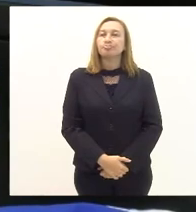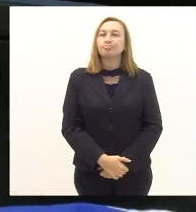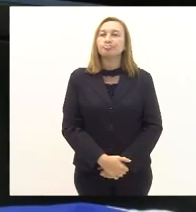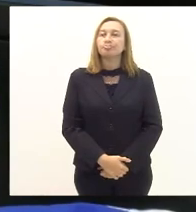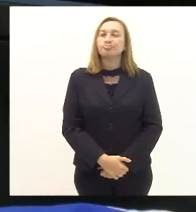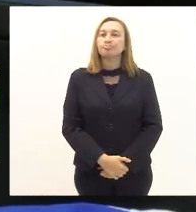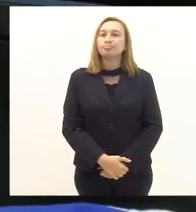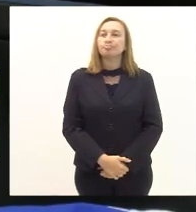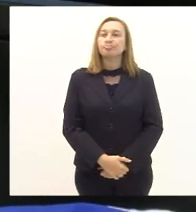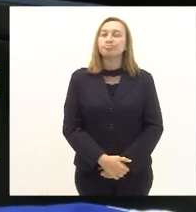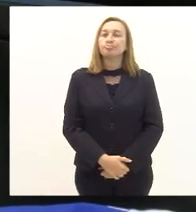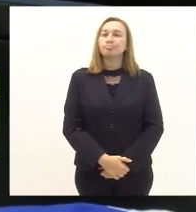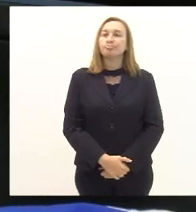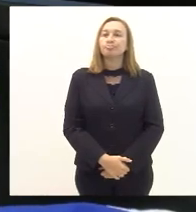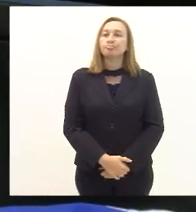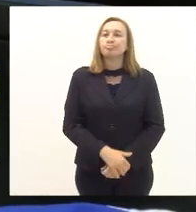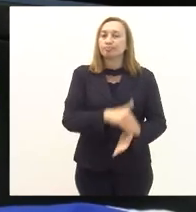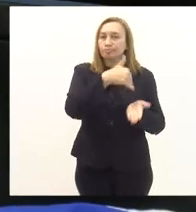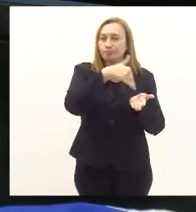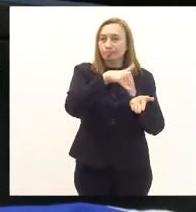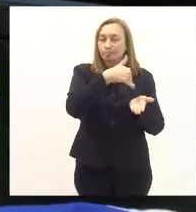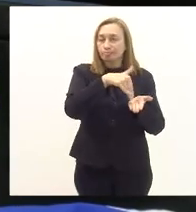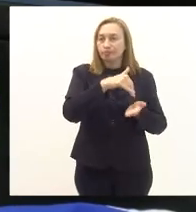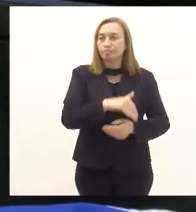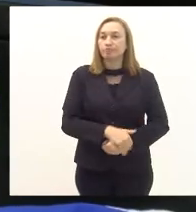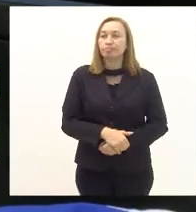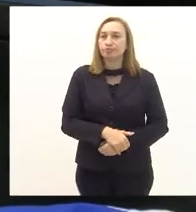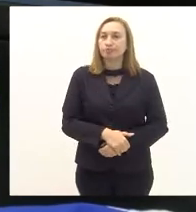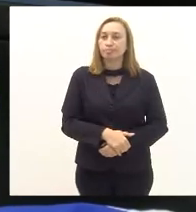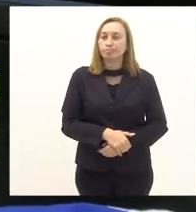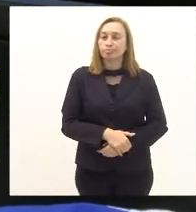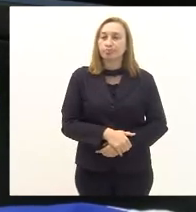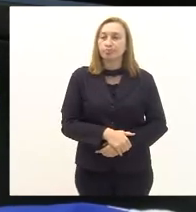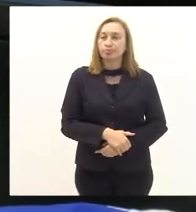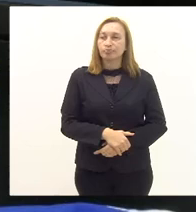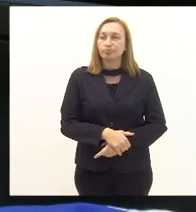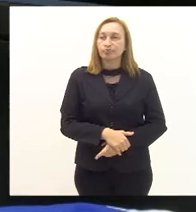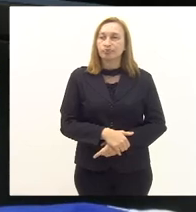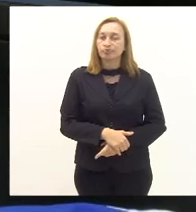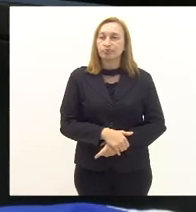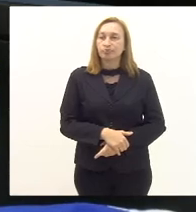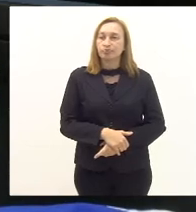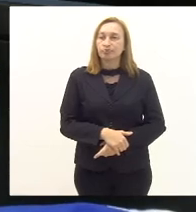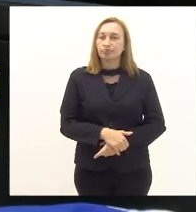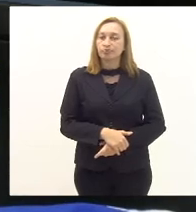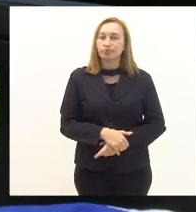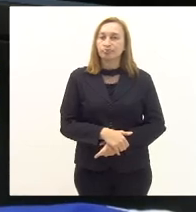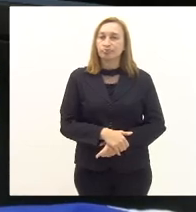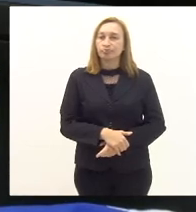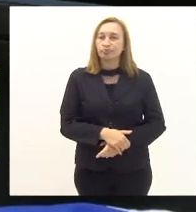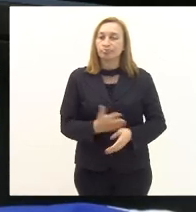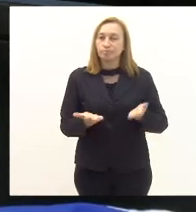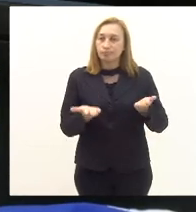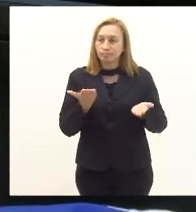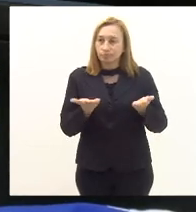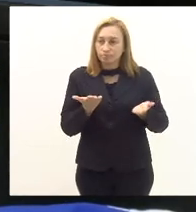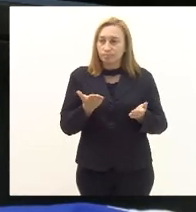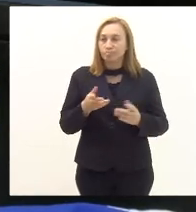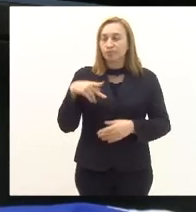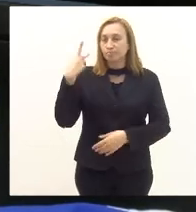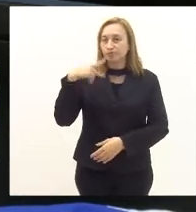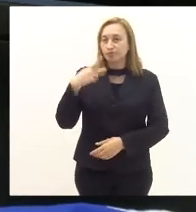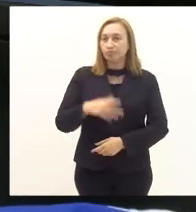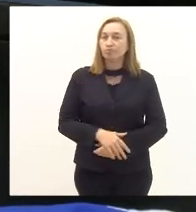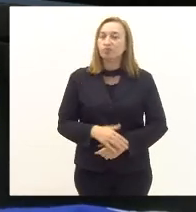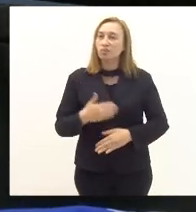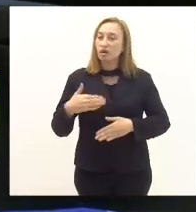eu acho que a secretaria ela é um termômetro, né, nessa política. É uma secretaria que,